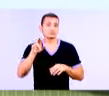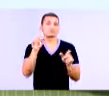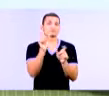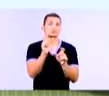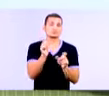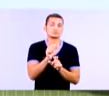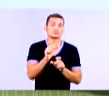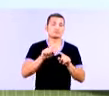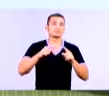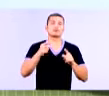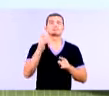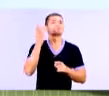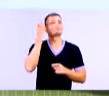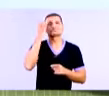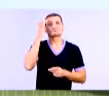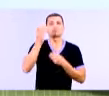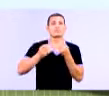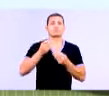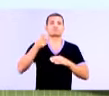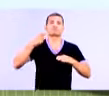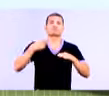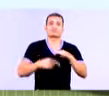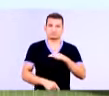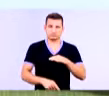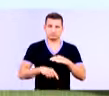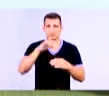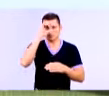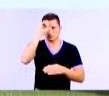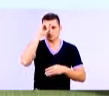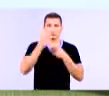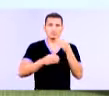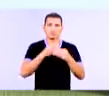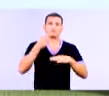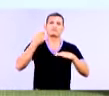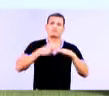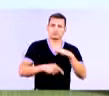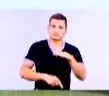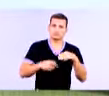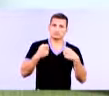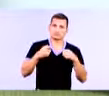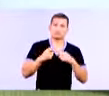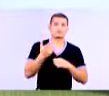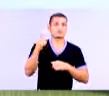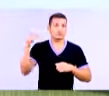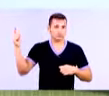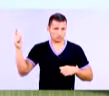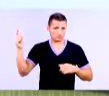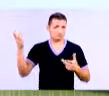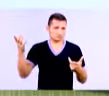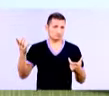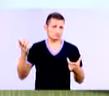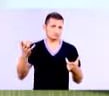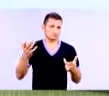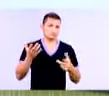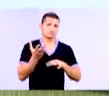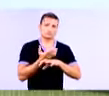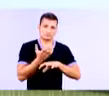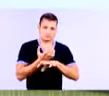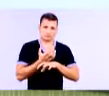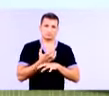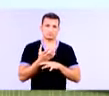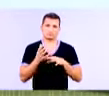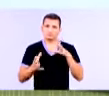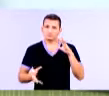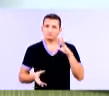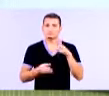funciona a fundo. Para aprender como funciona a fundo, a gente precisa de outras competências, quer dizer, a gente vai ter outras disciplinas que a